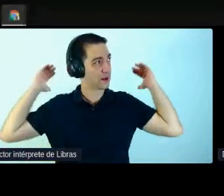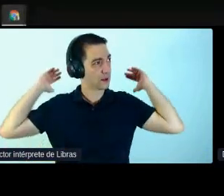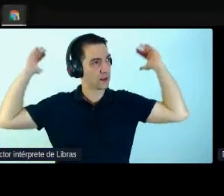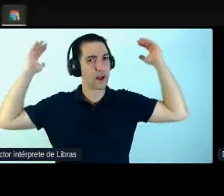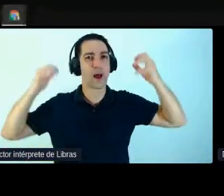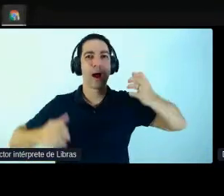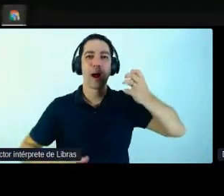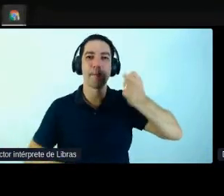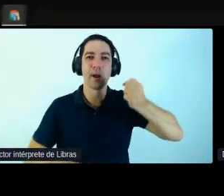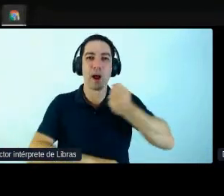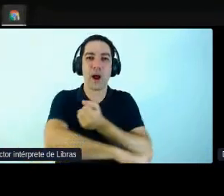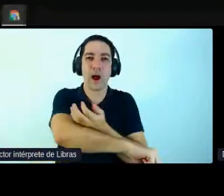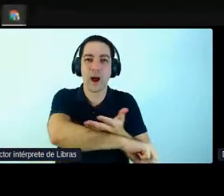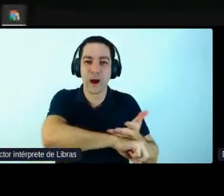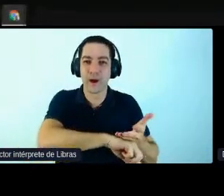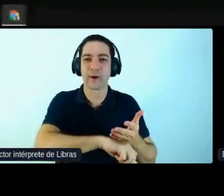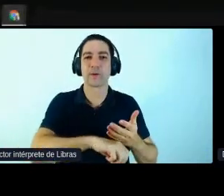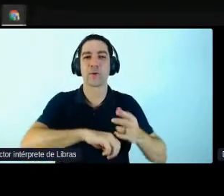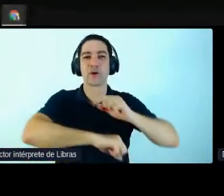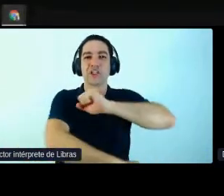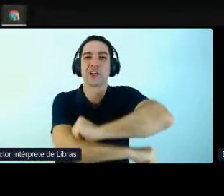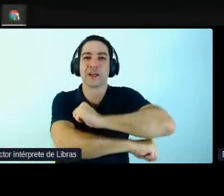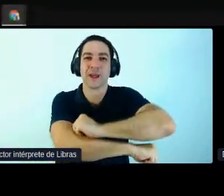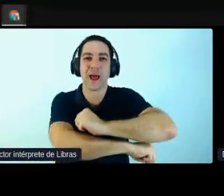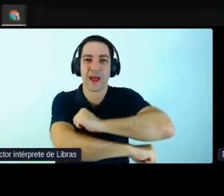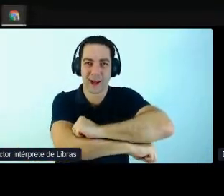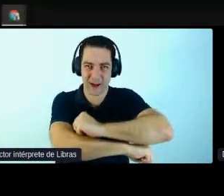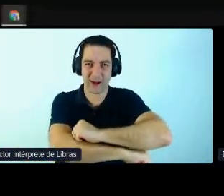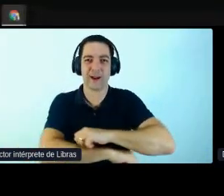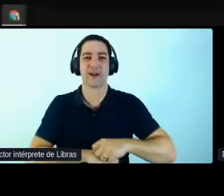Tá? E sou de camiseta preta.